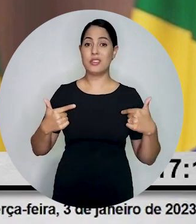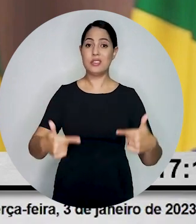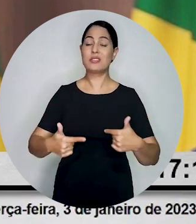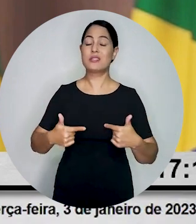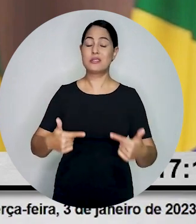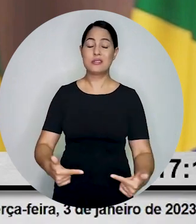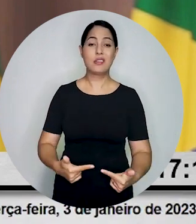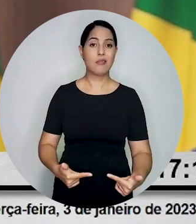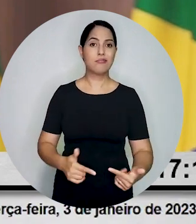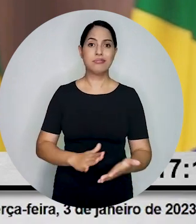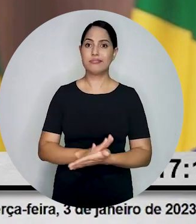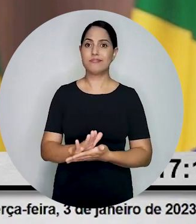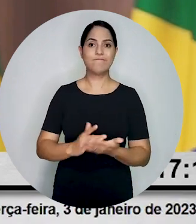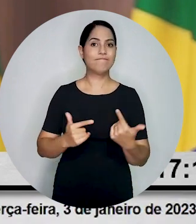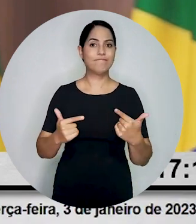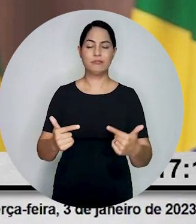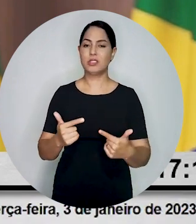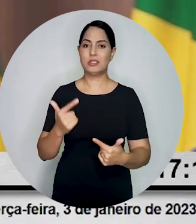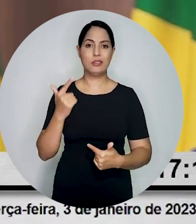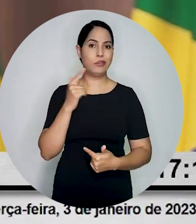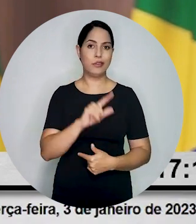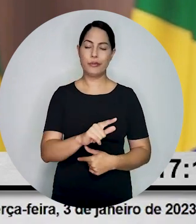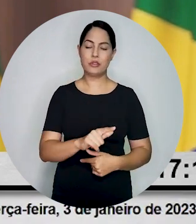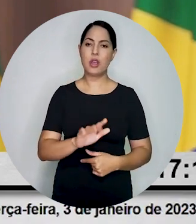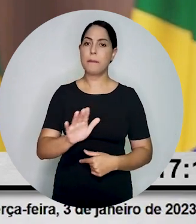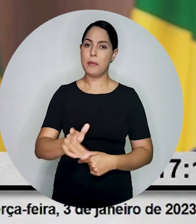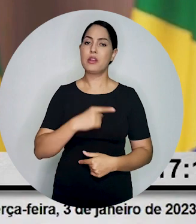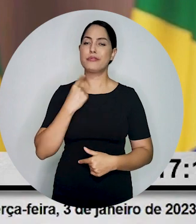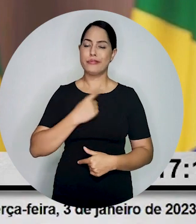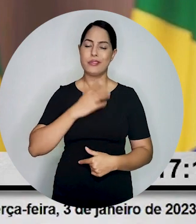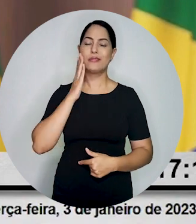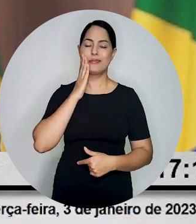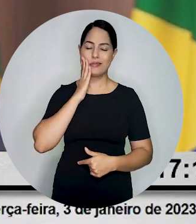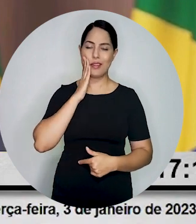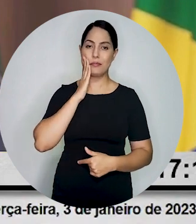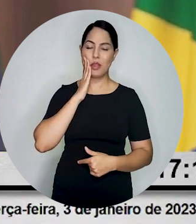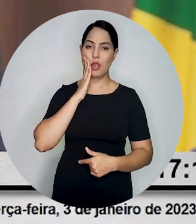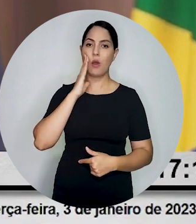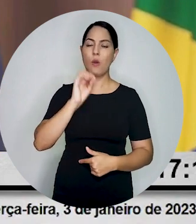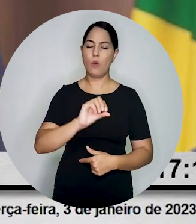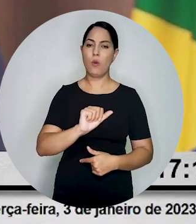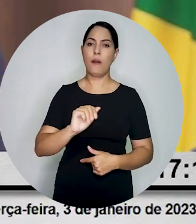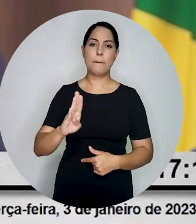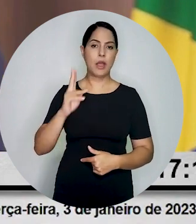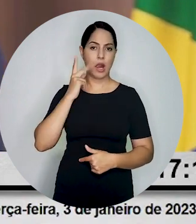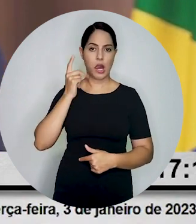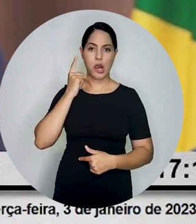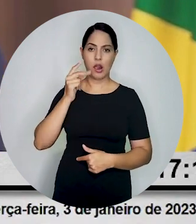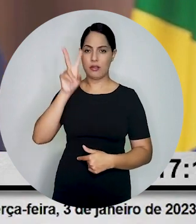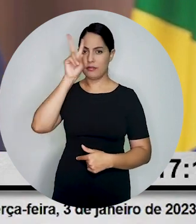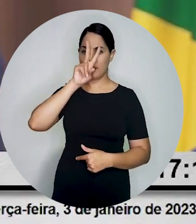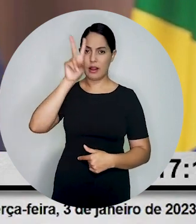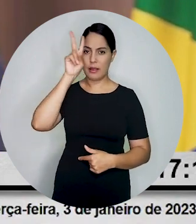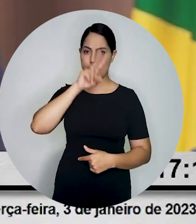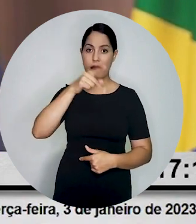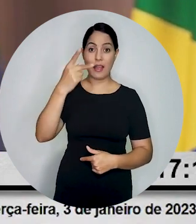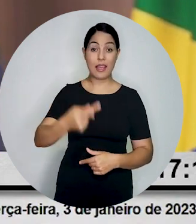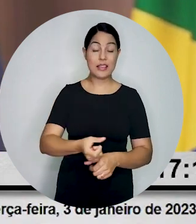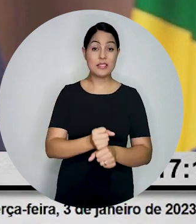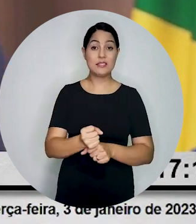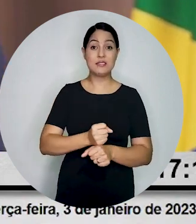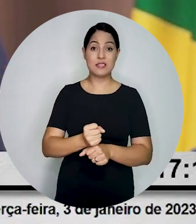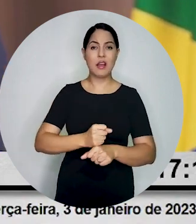vocês realizaram, isso não teria acontecido. Eu acho que é um motivo de orgulho e eu tenho certeza que a história da advocacia cearense ainda vai